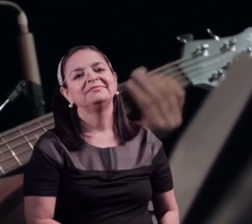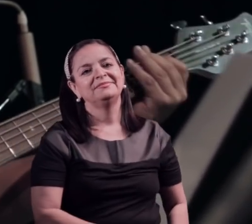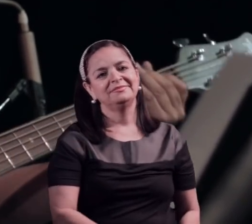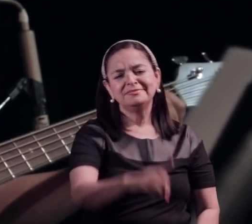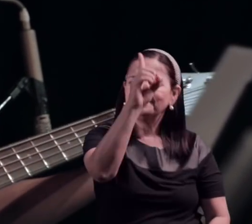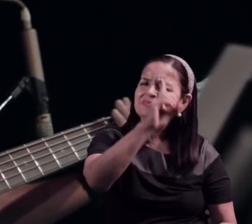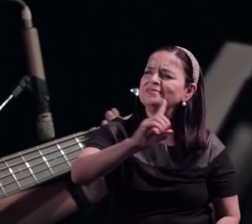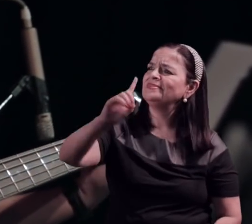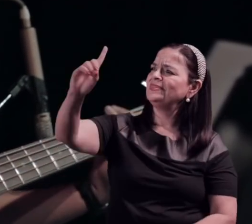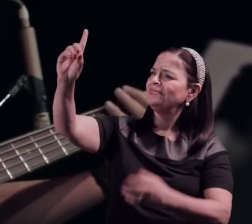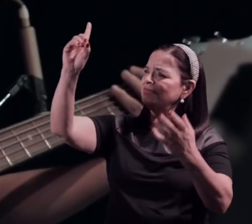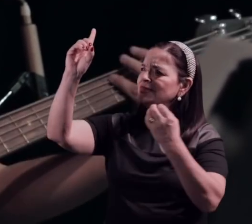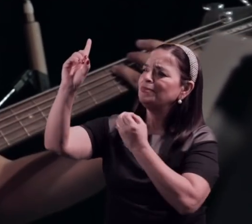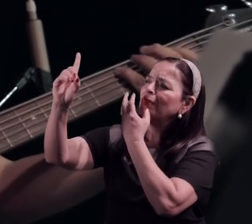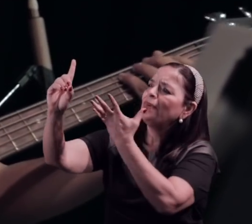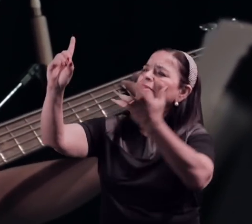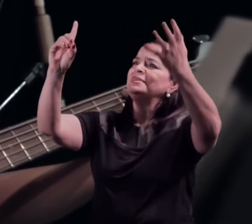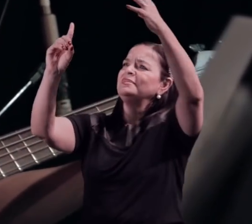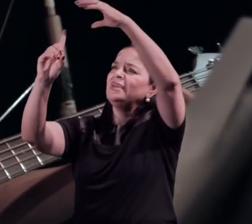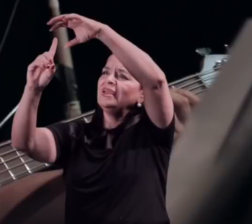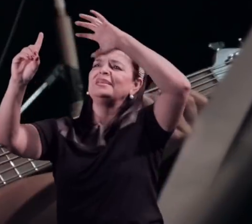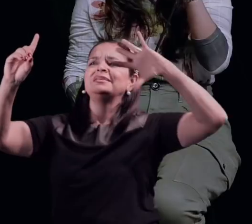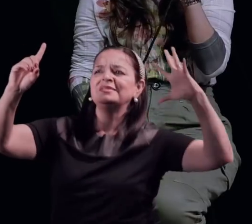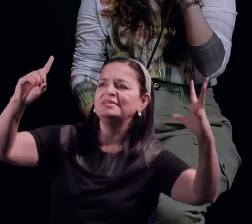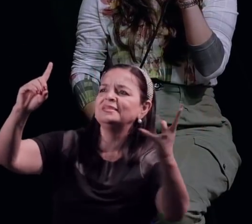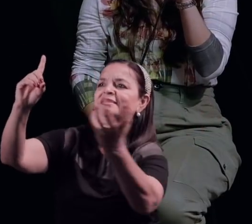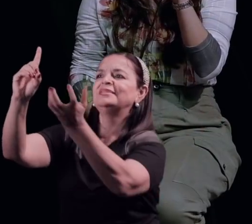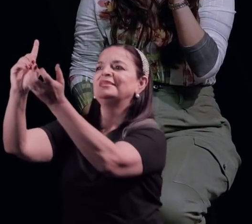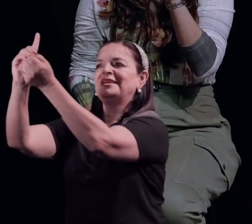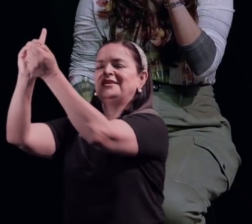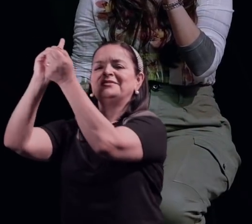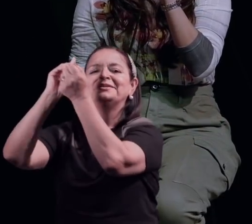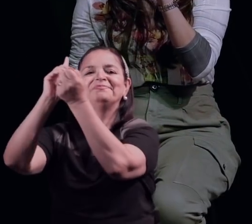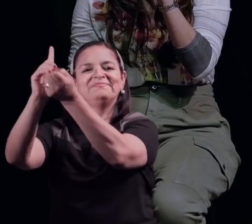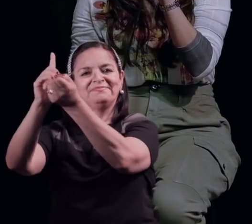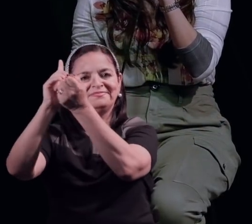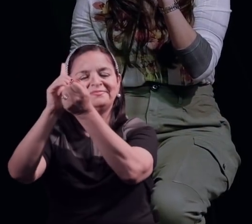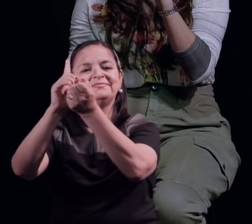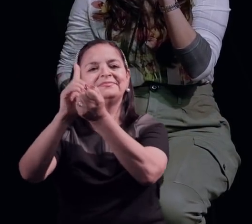Salvador, Deus bendito, Rei Salvador,